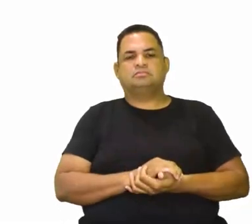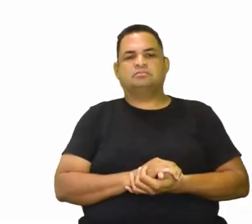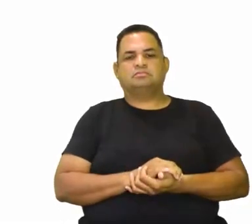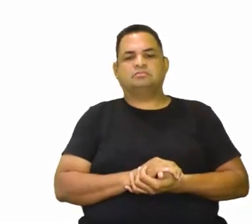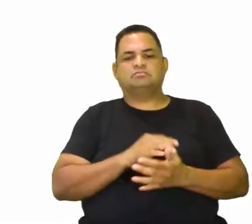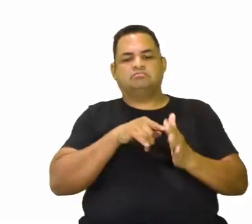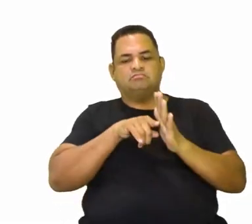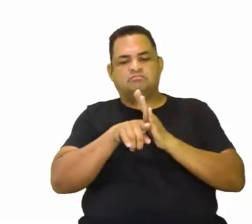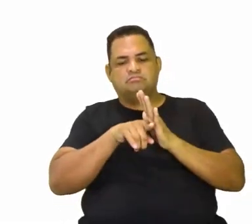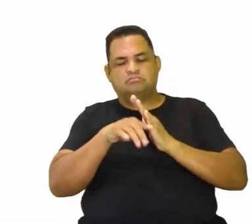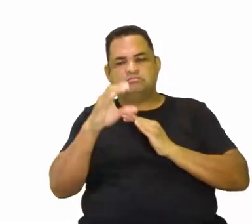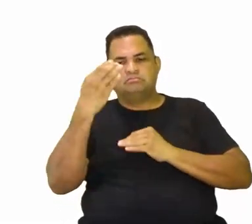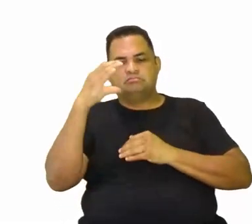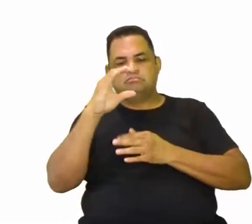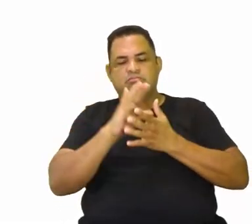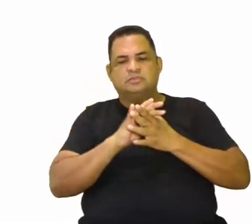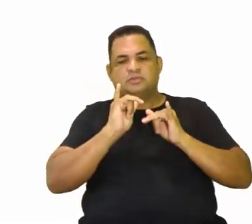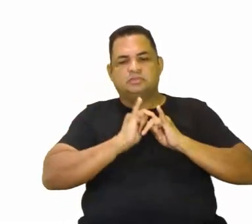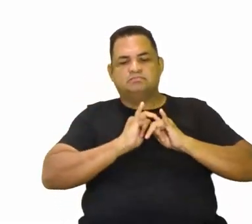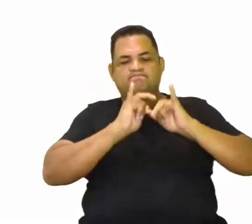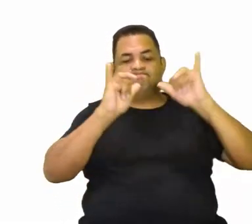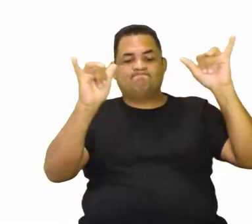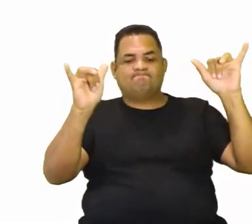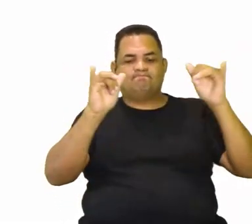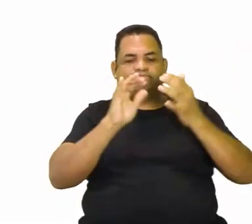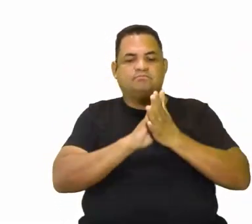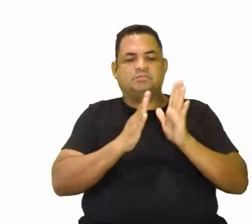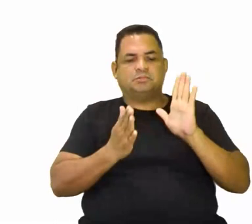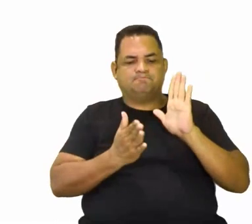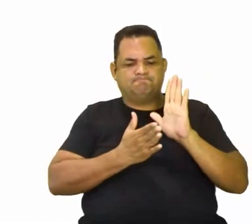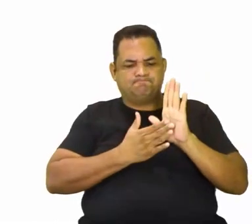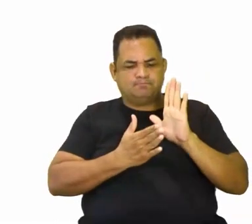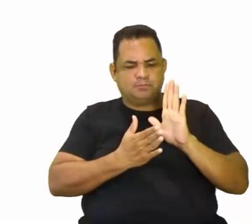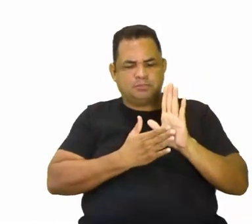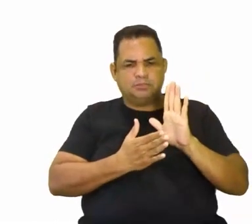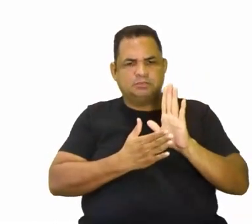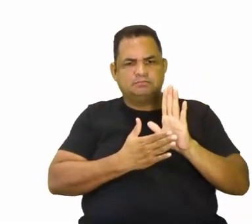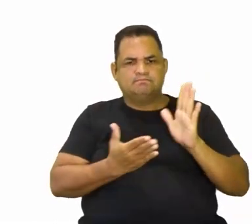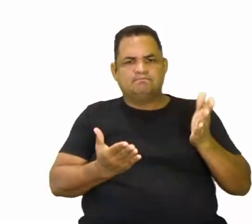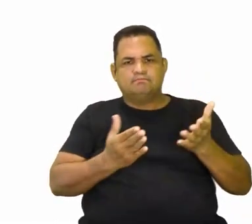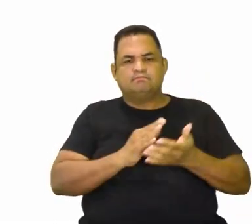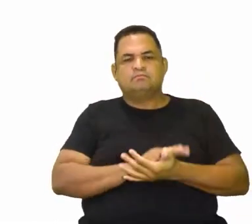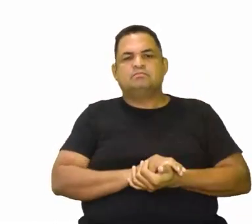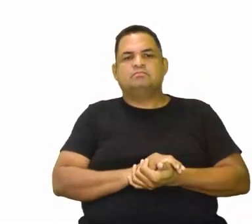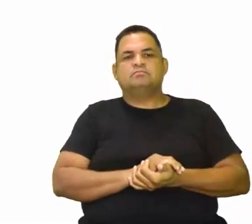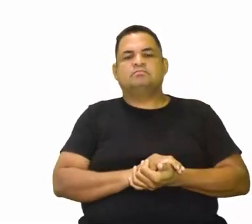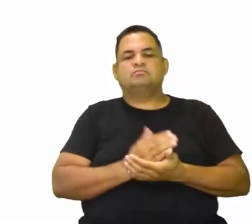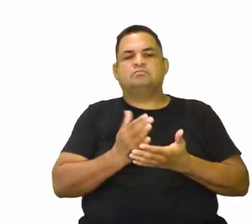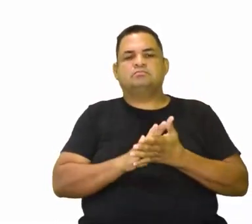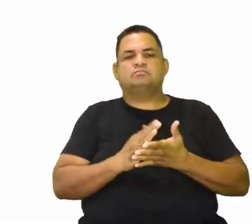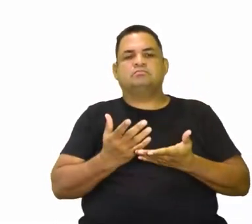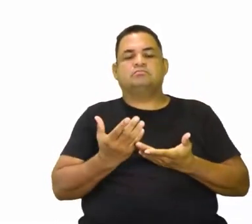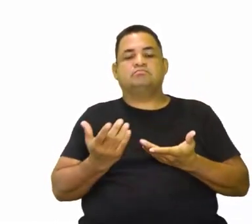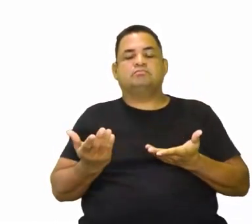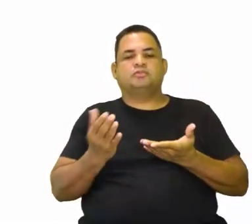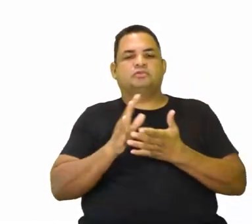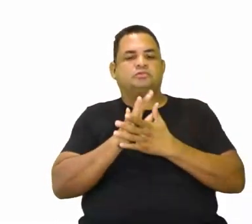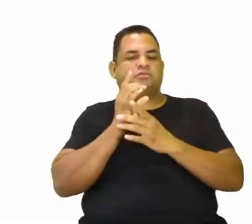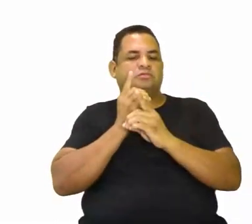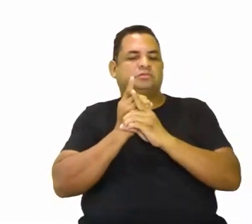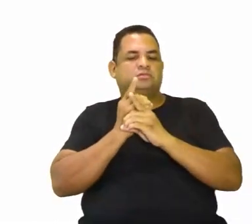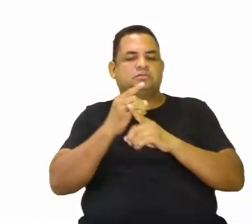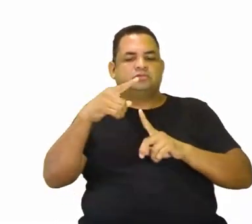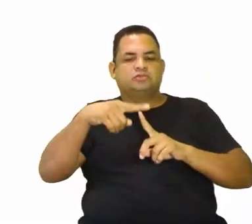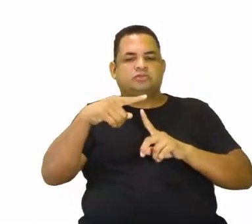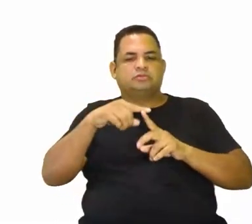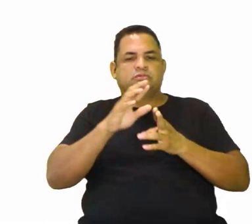já foram publicados, né, e comprovadamente, experimentalmente, que nós podemos chegar aos tipos de reações que acontecem